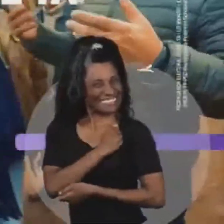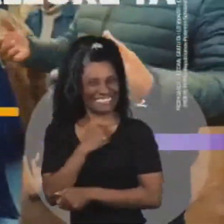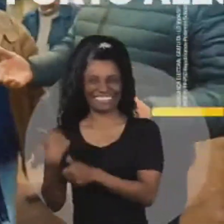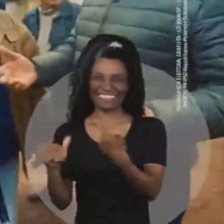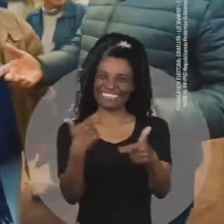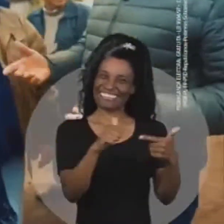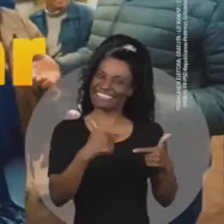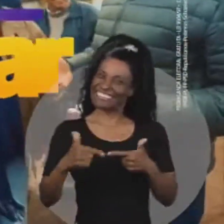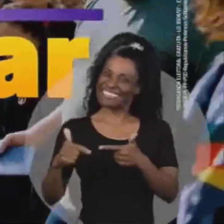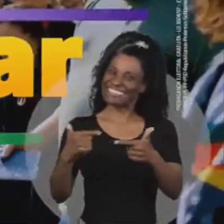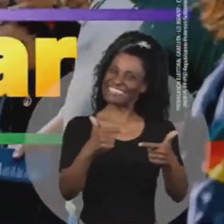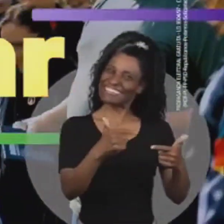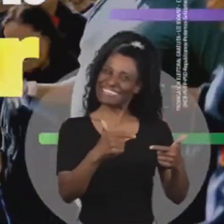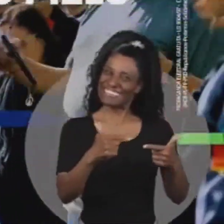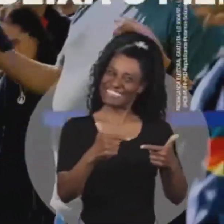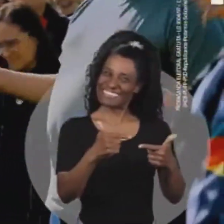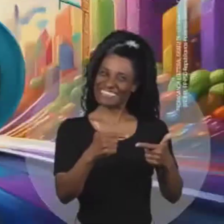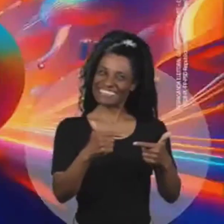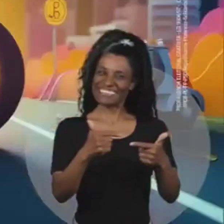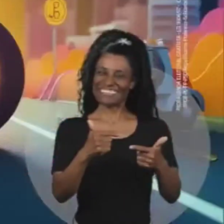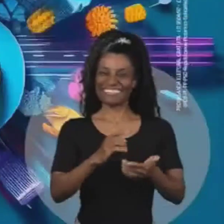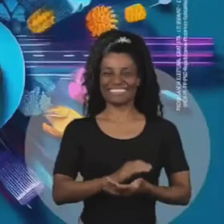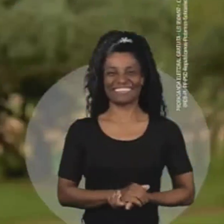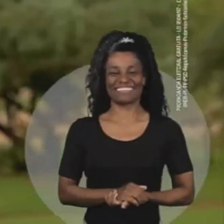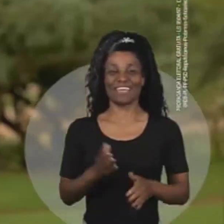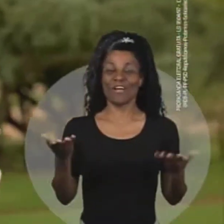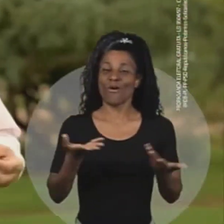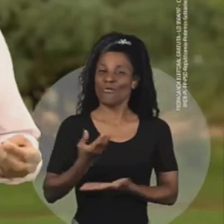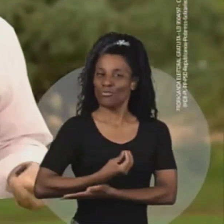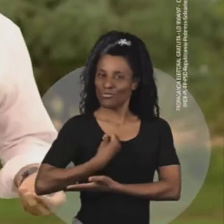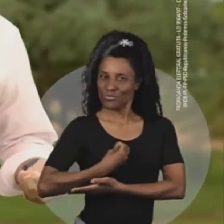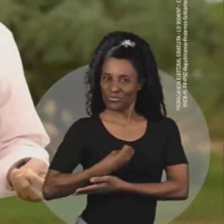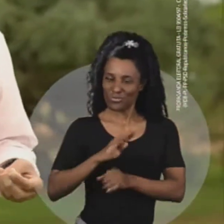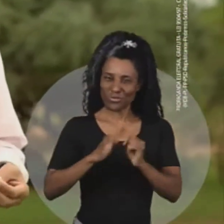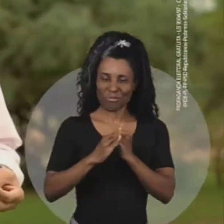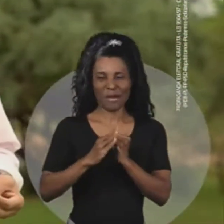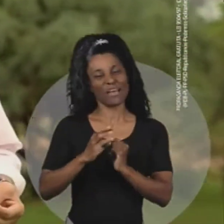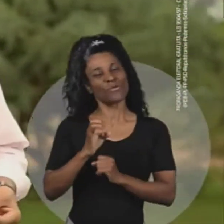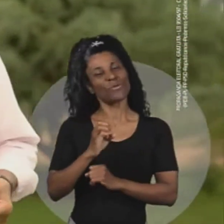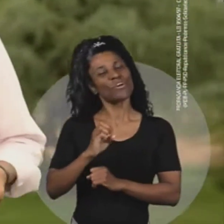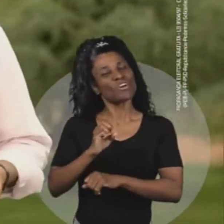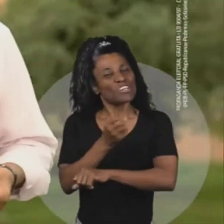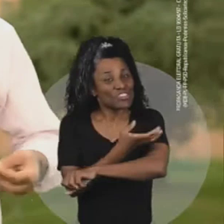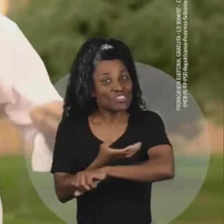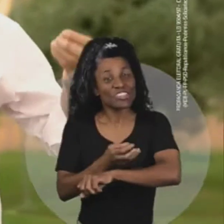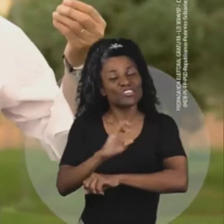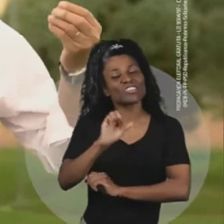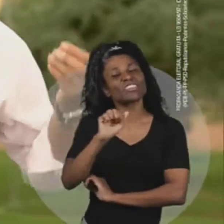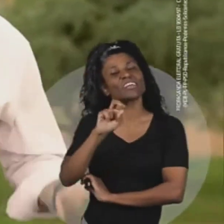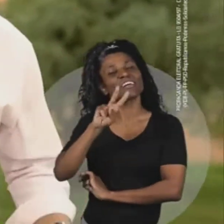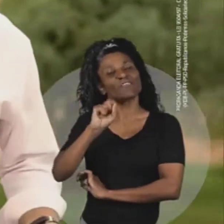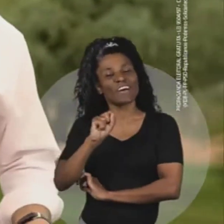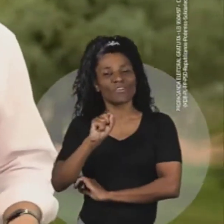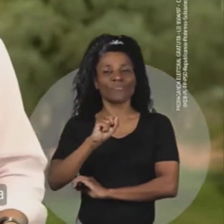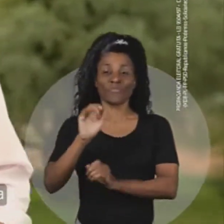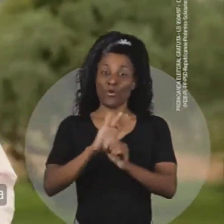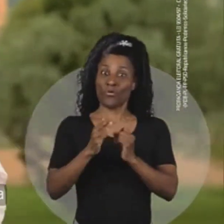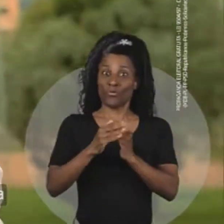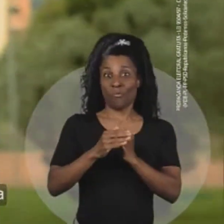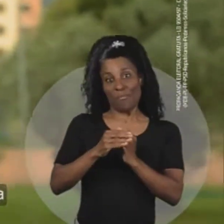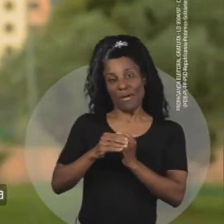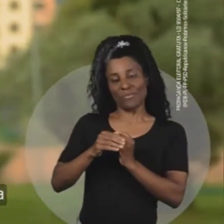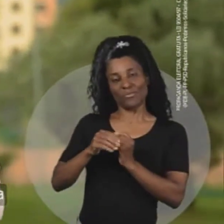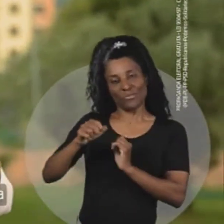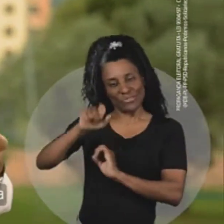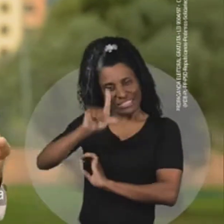tá melhor, deixa o Melo trabalhar. Hoje eu estou aqui no bairro Jardim Carvalho, na zona leste da nossa cidade, para